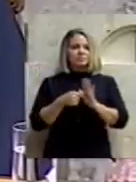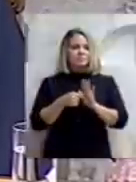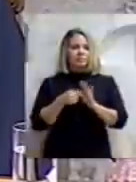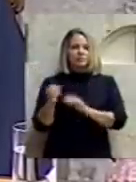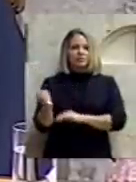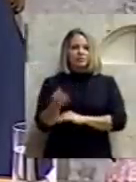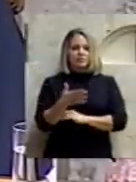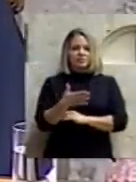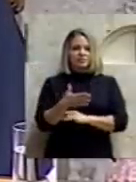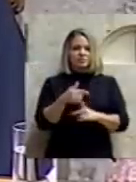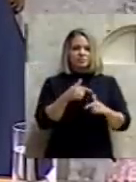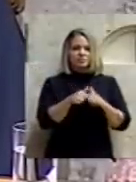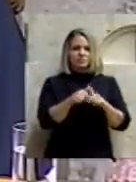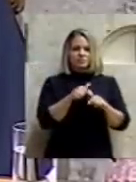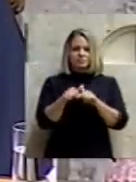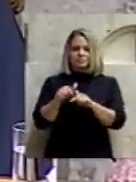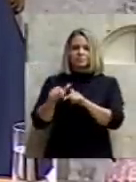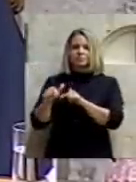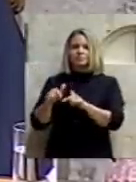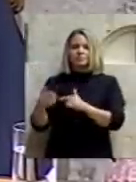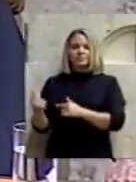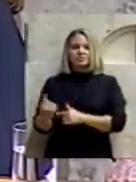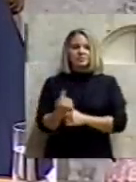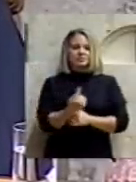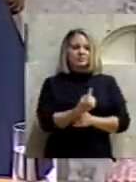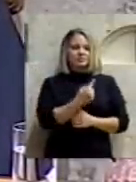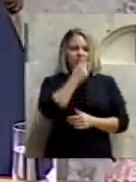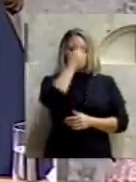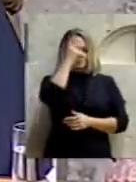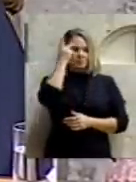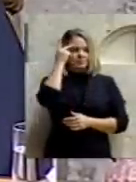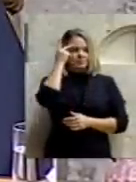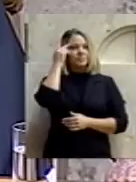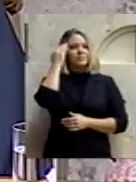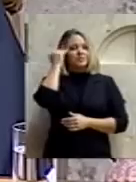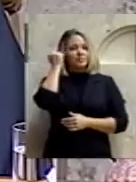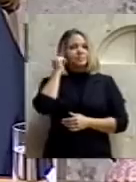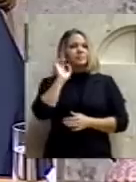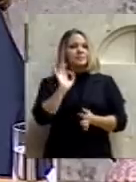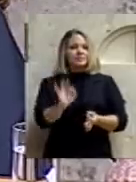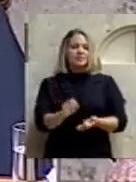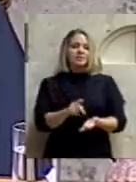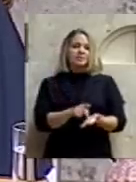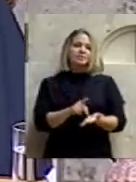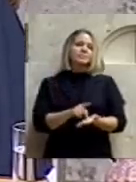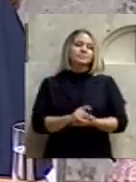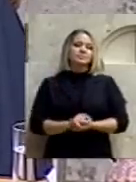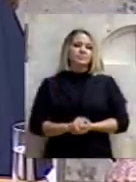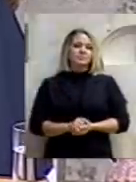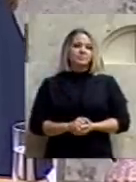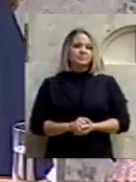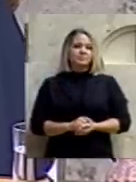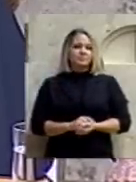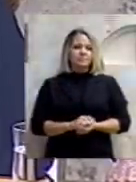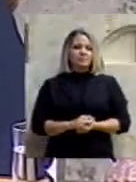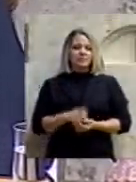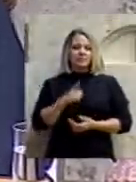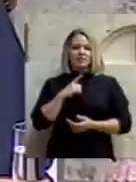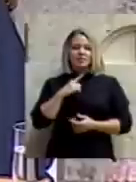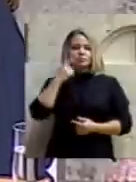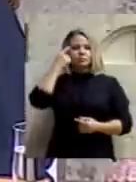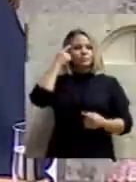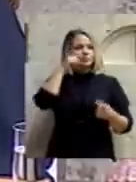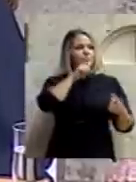renovação dos cargos e encargos públicos, sempre tão benfazeja as instituições. Tenho repetido